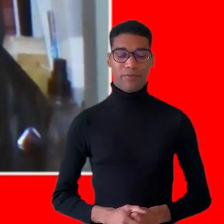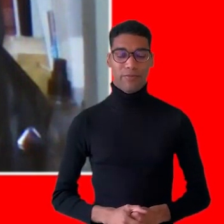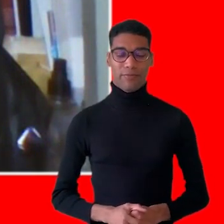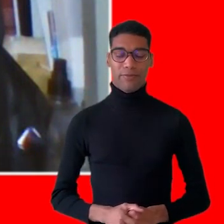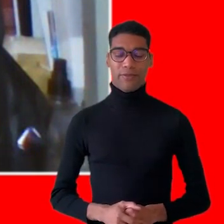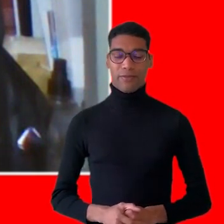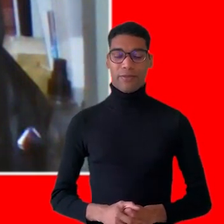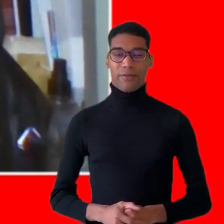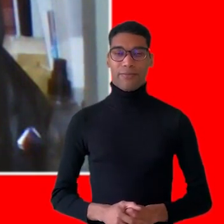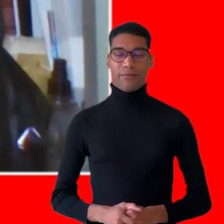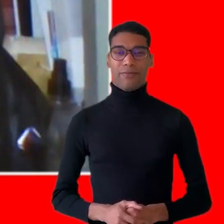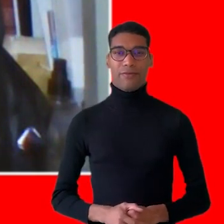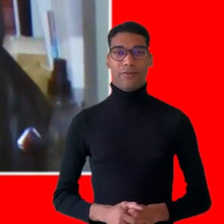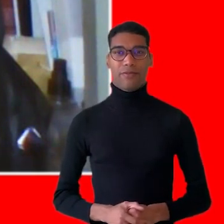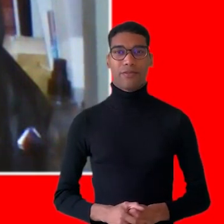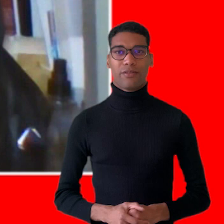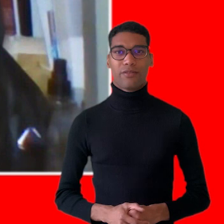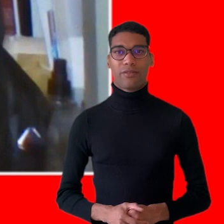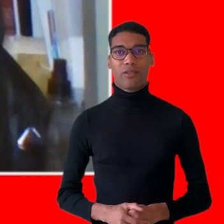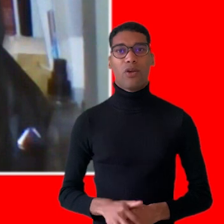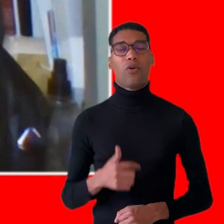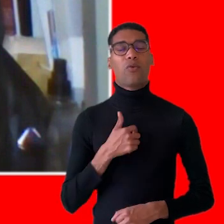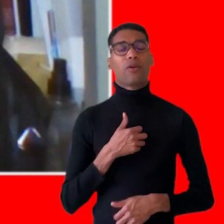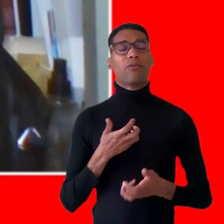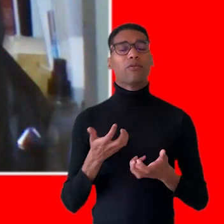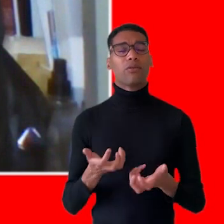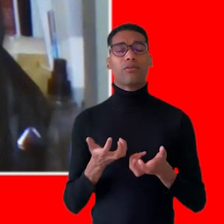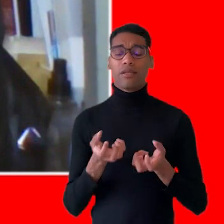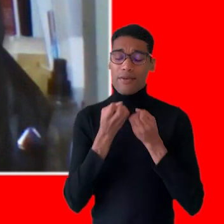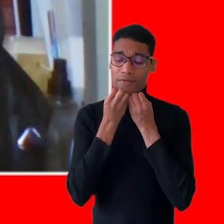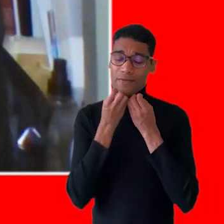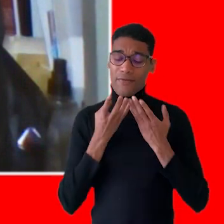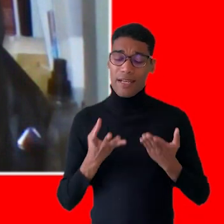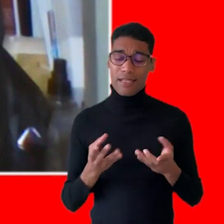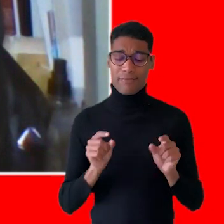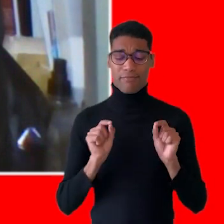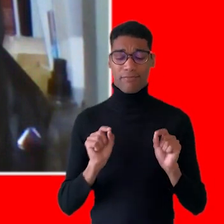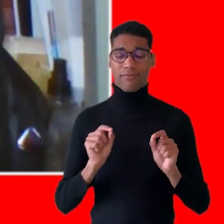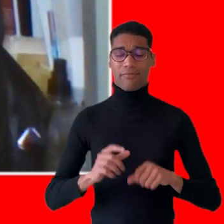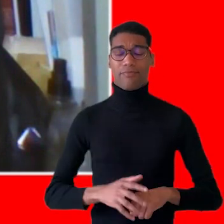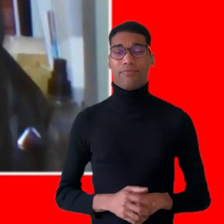Então, o que eu gostaria de dizer é: